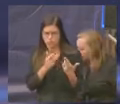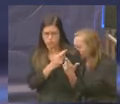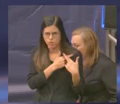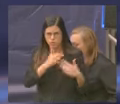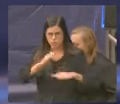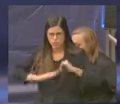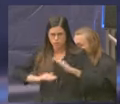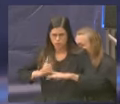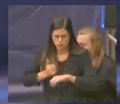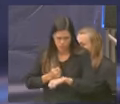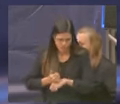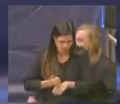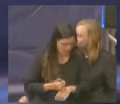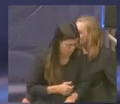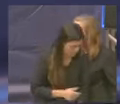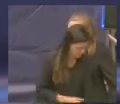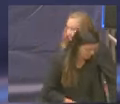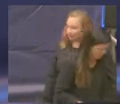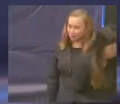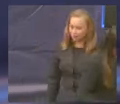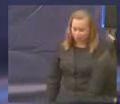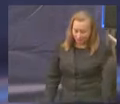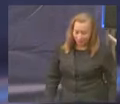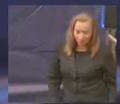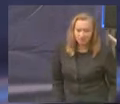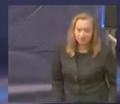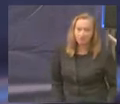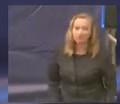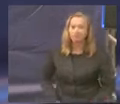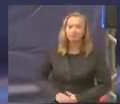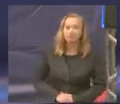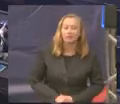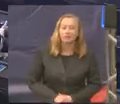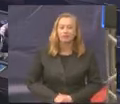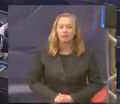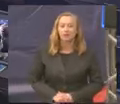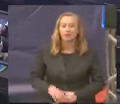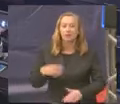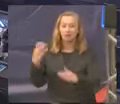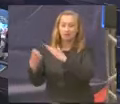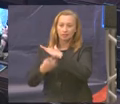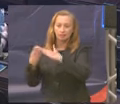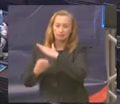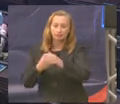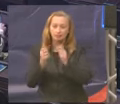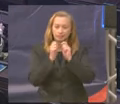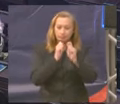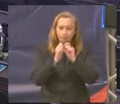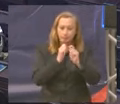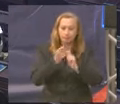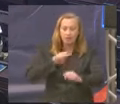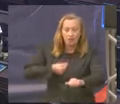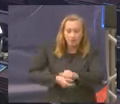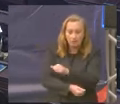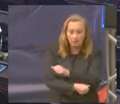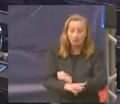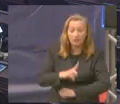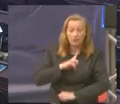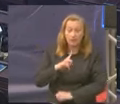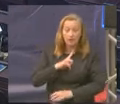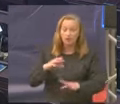deve buscar, é um atributo que a empresa jornalística deve investir para que ele